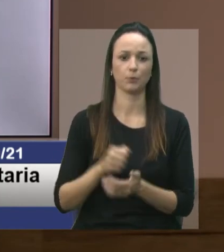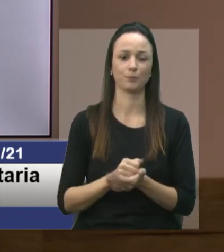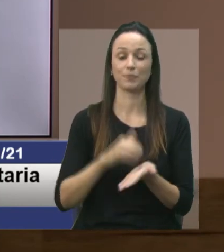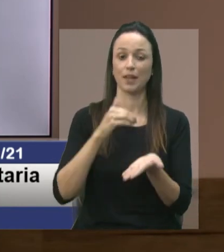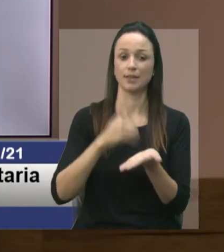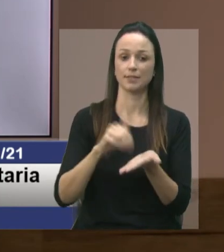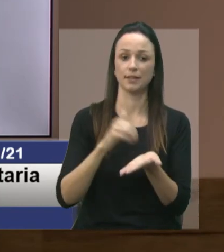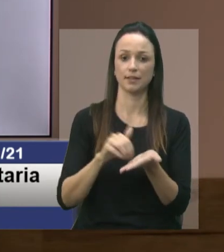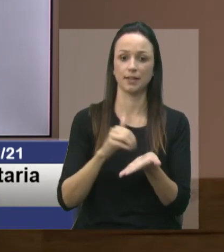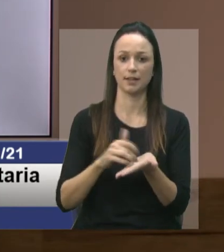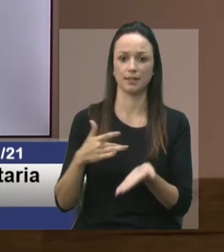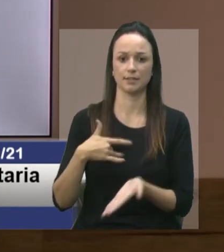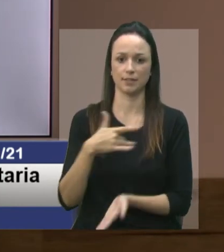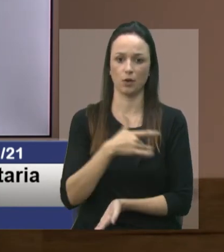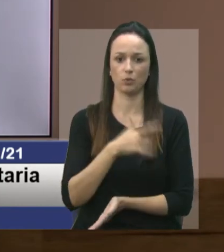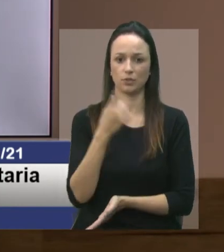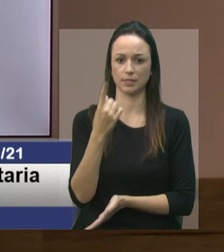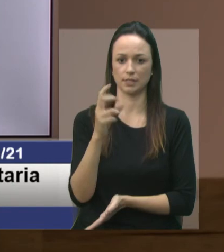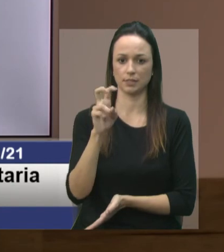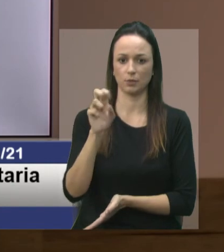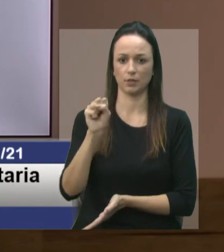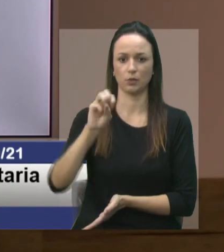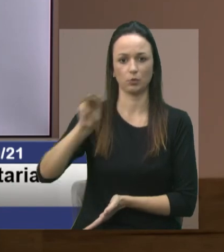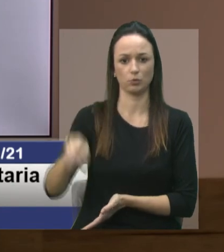R$ 135.445.000. Secretaria de Saúde,